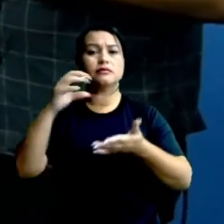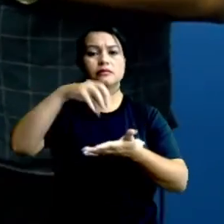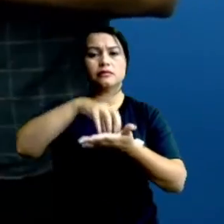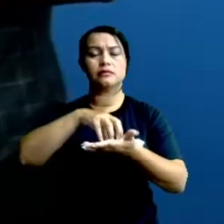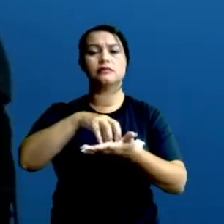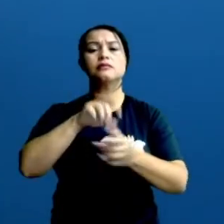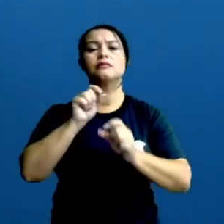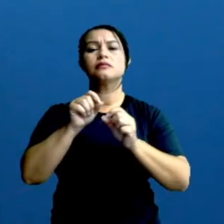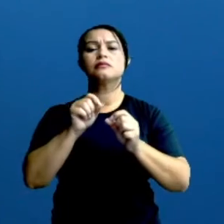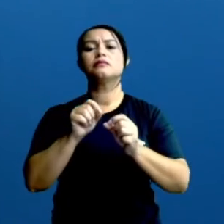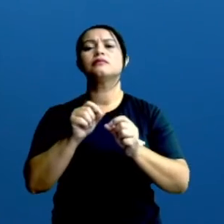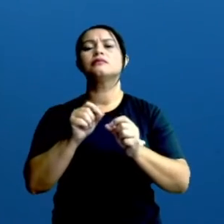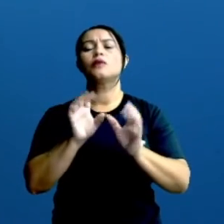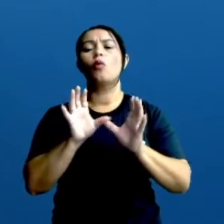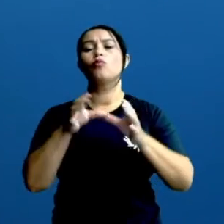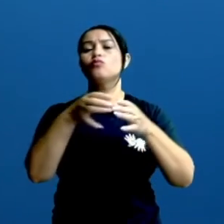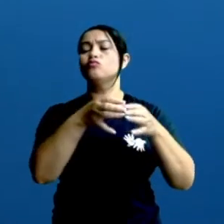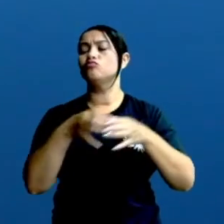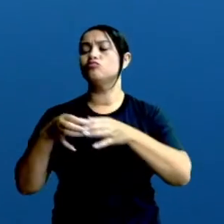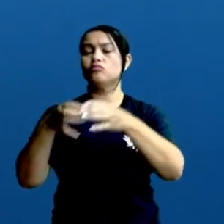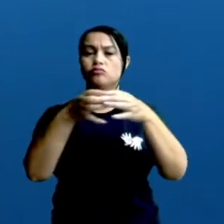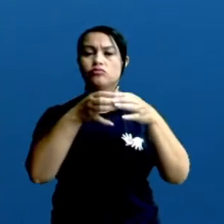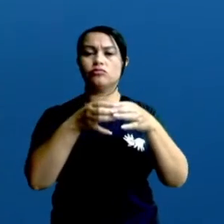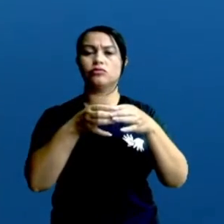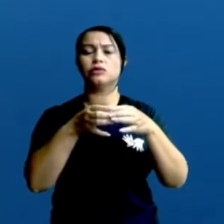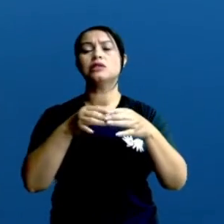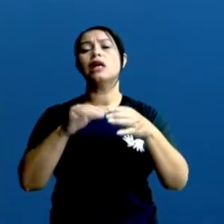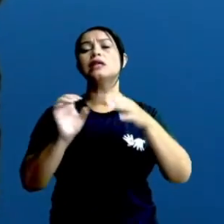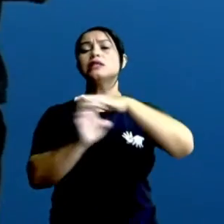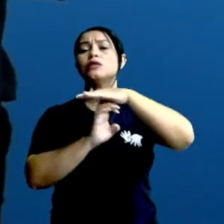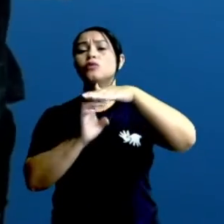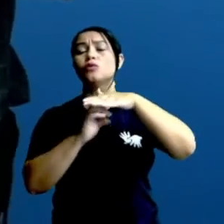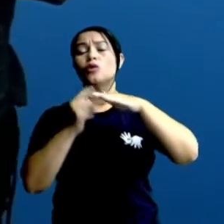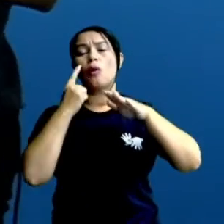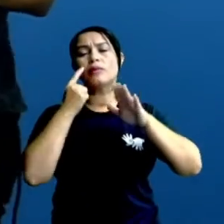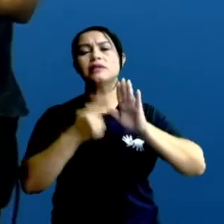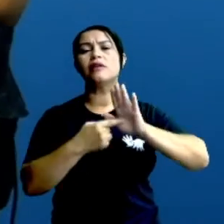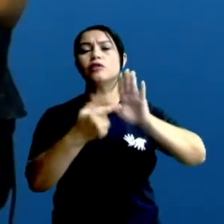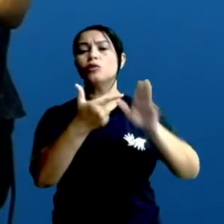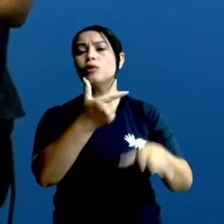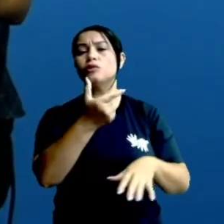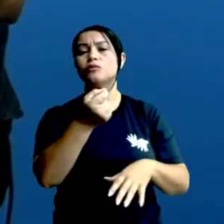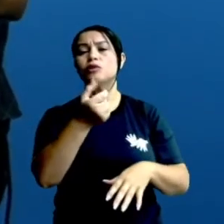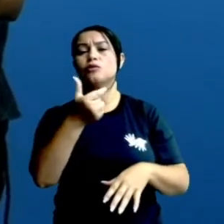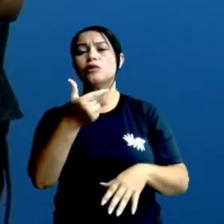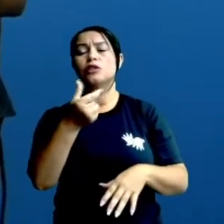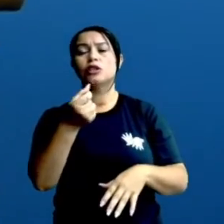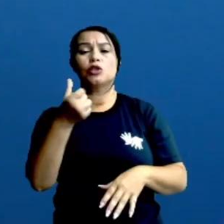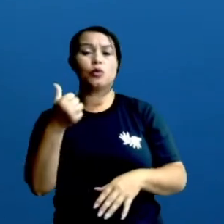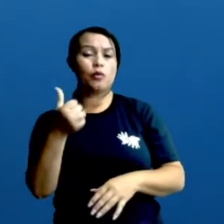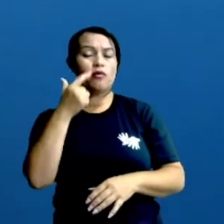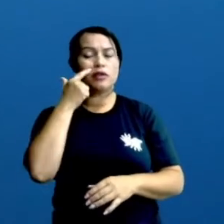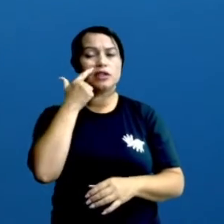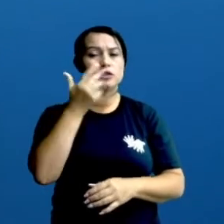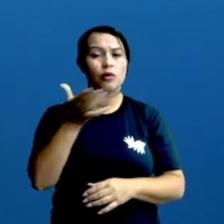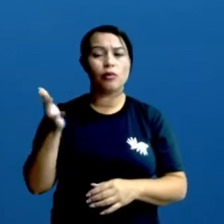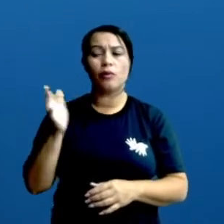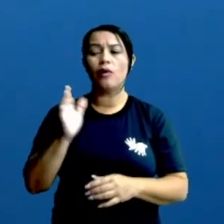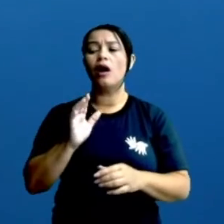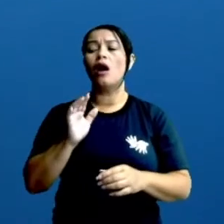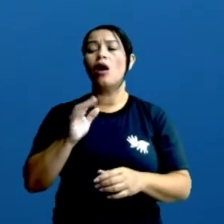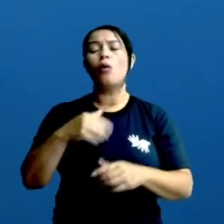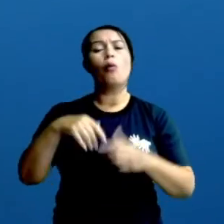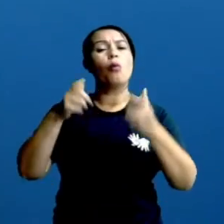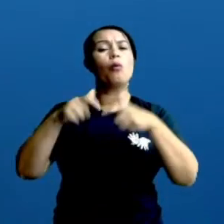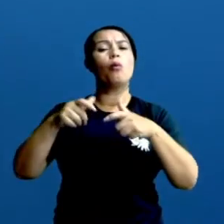industrial, aqui eu trouxe dados de 2001 sobre os estados que mais se destacam na produção industrial. E aí, naturalmente, veja o estado de São